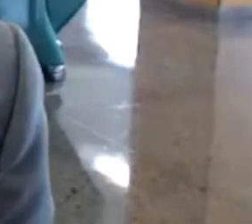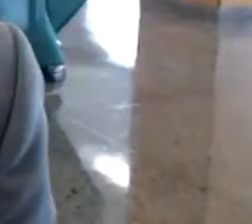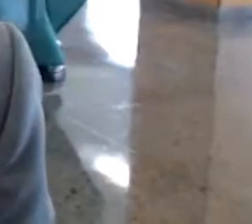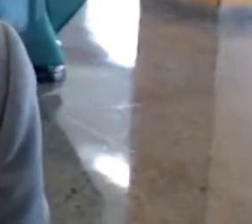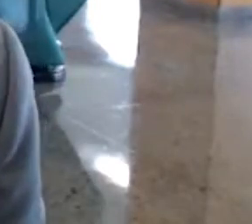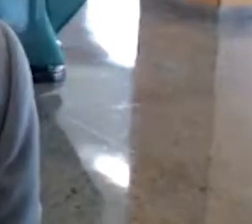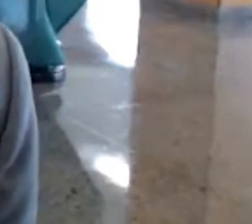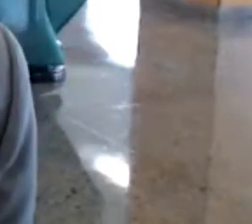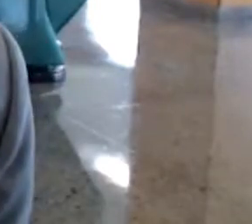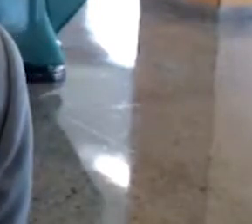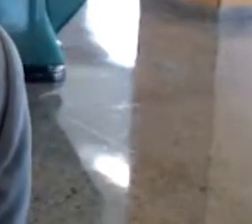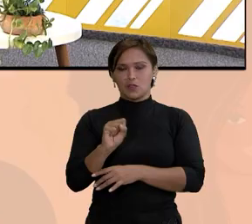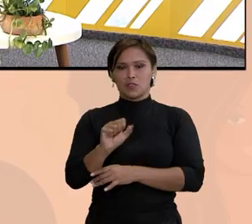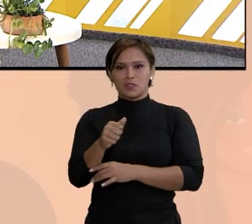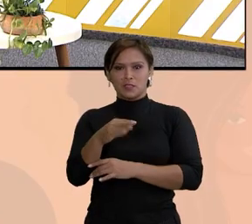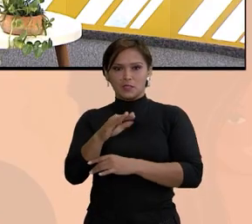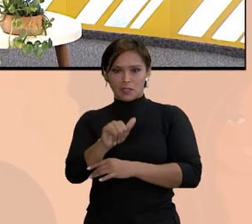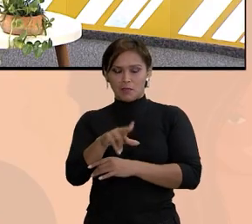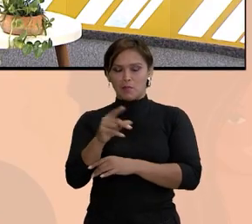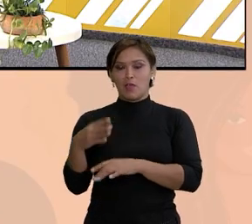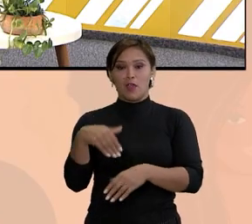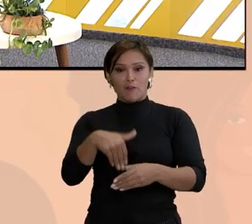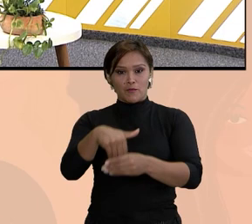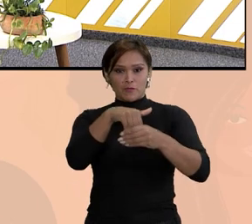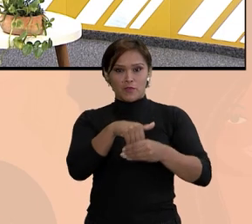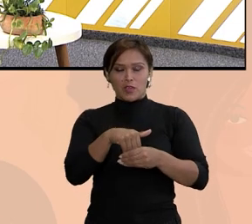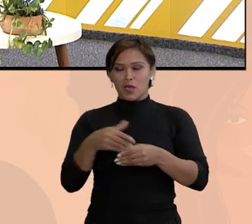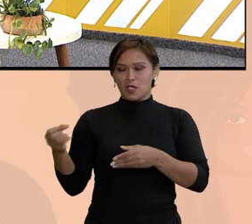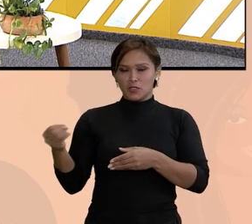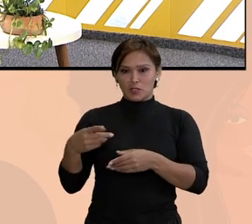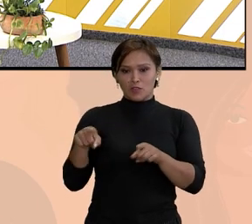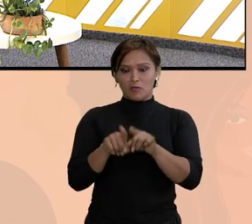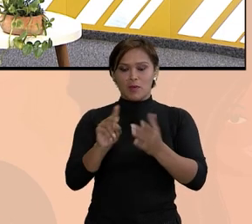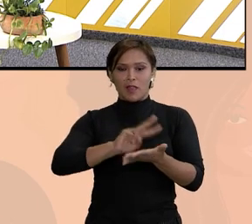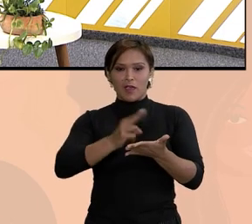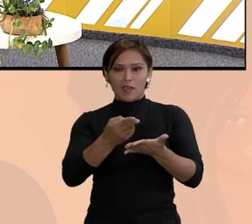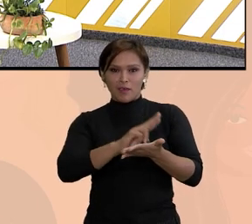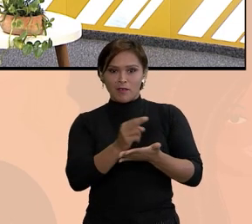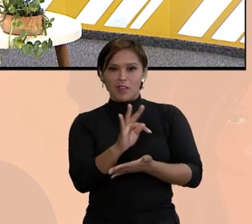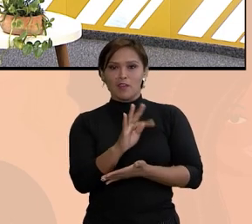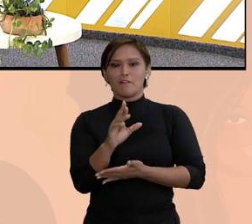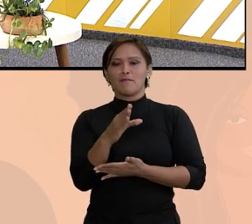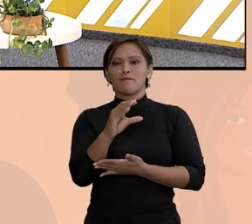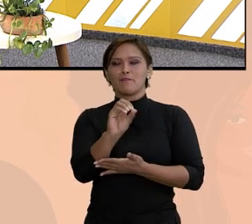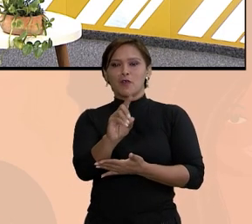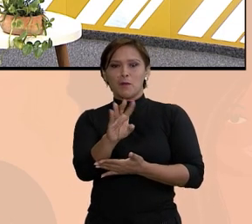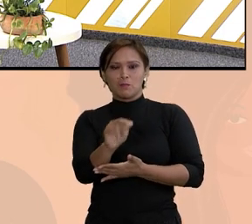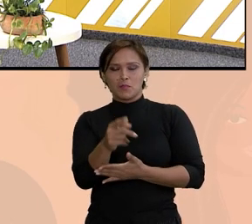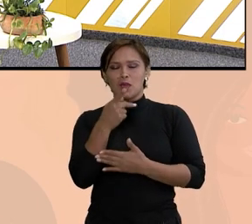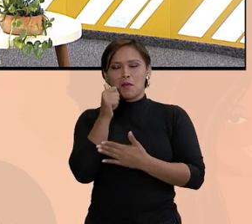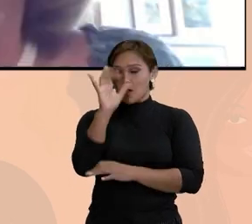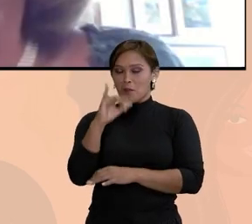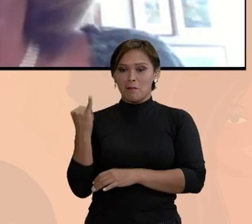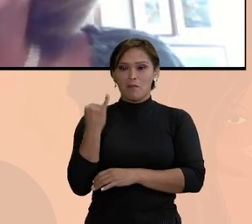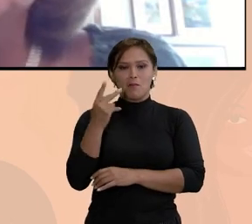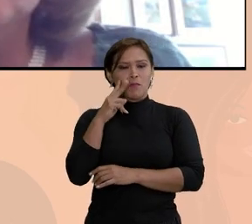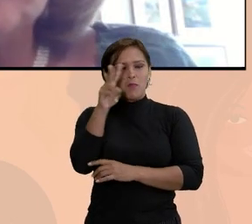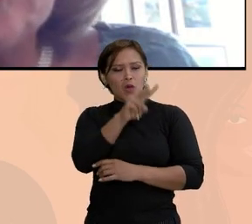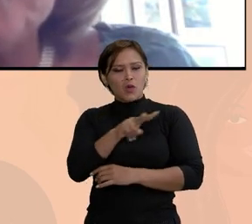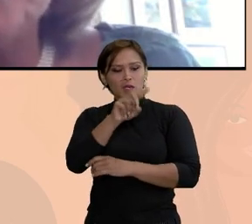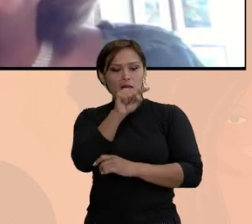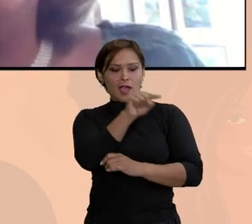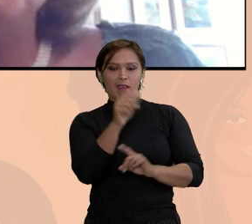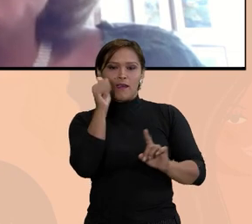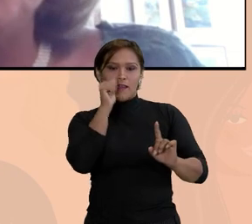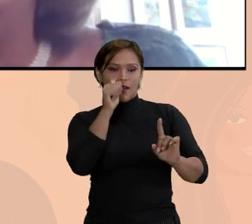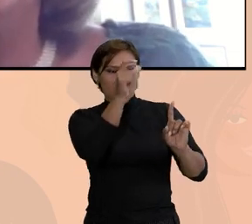igual, de um mundo mais justo. A jornalista e mediadora Samantha Peçanha fez a apresentação dos painéis. A primeira a